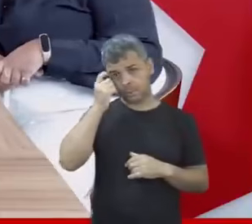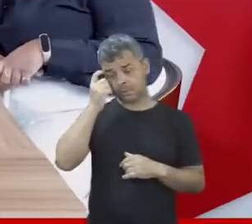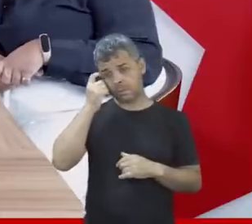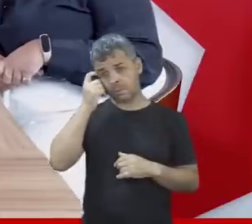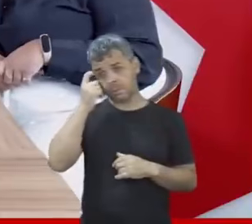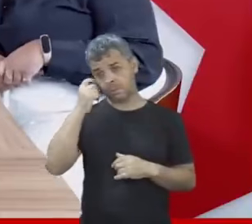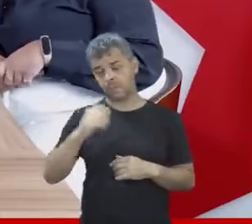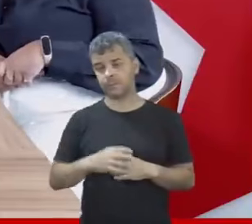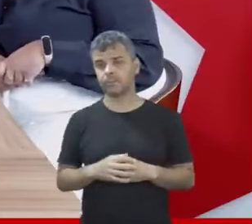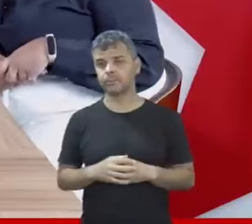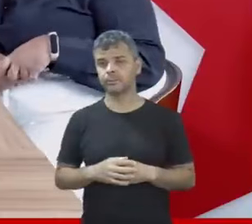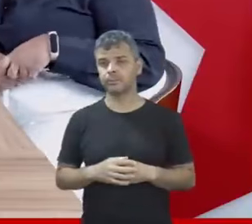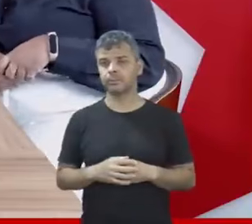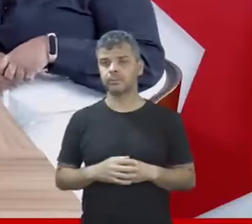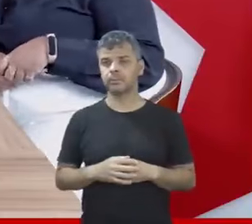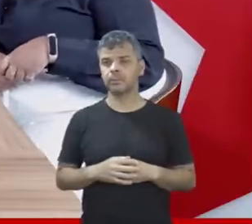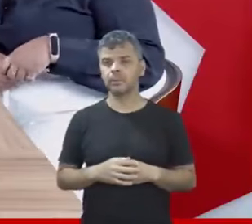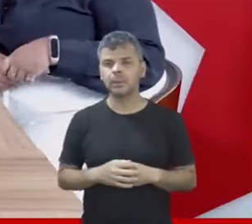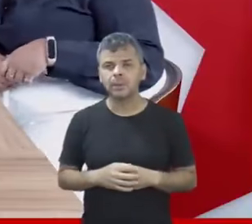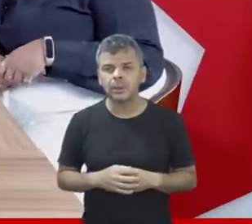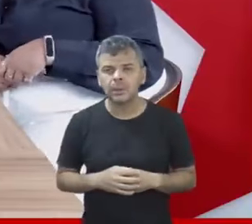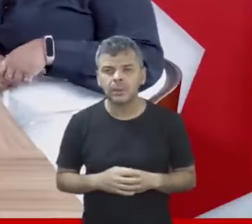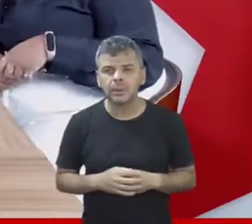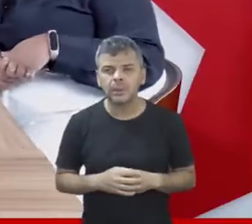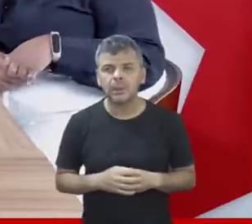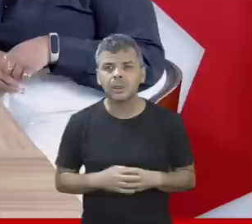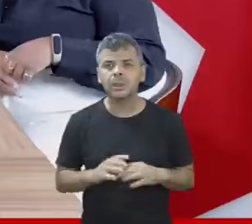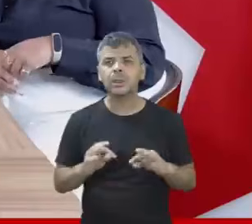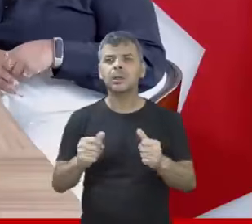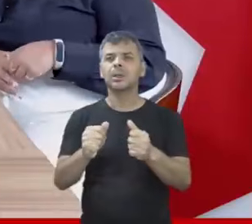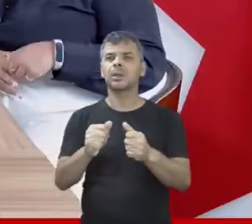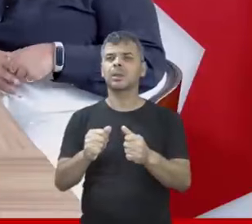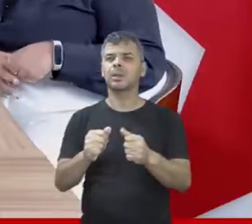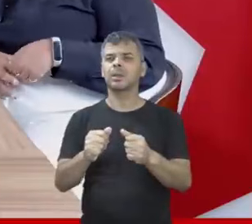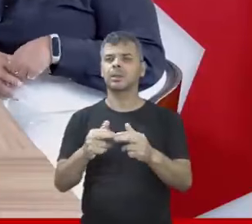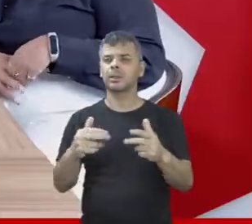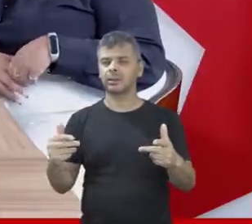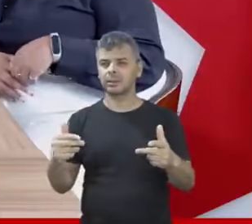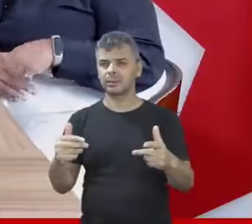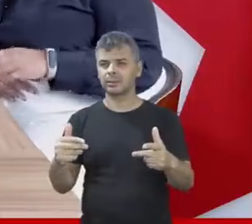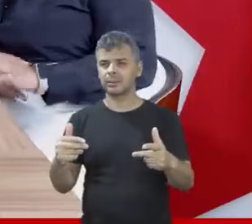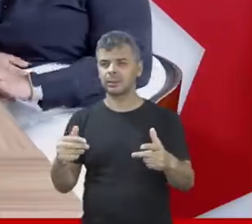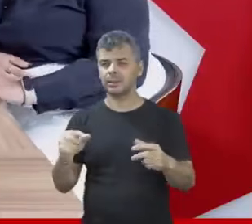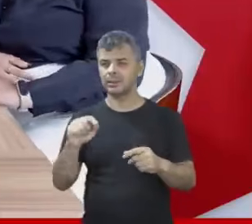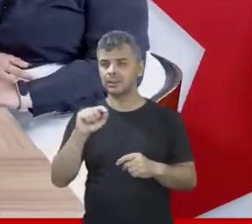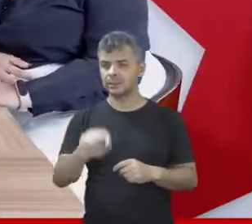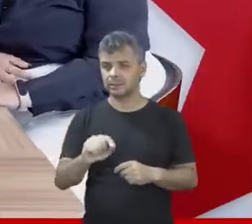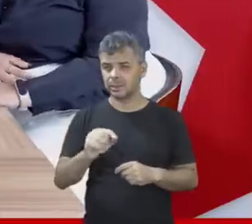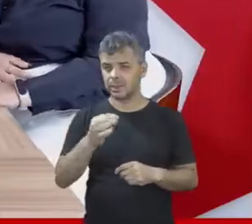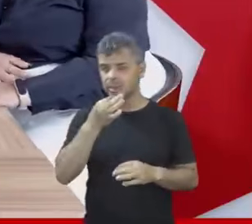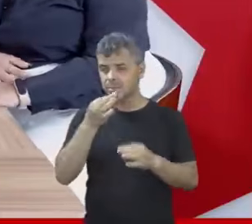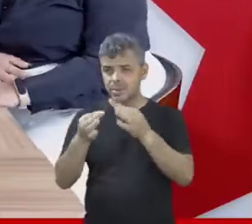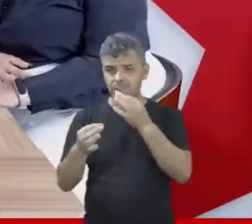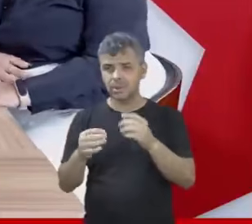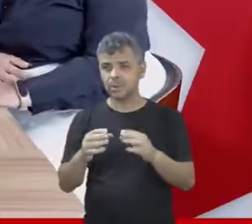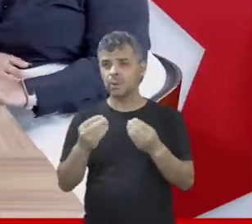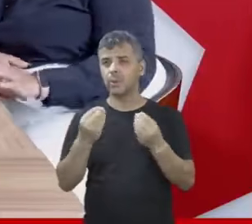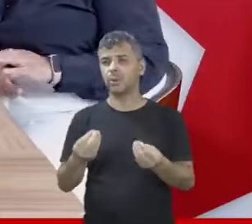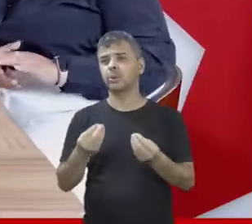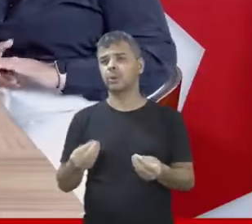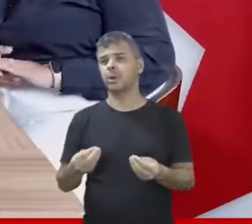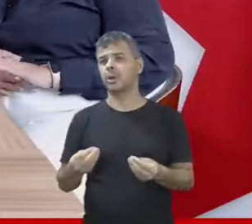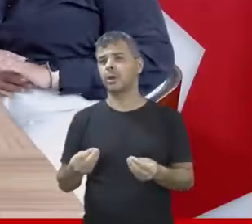A gente já pincelou um pouco aqui, né, no começo sobre esses benefícios e